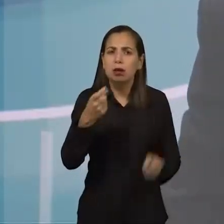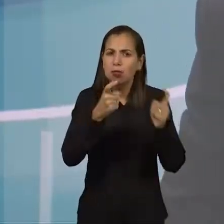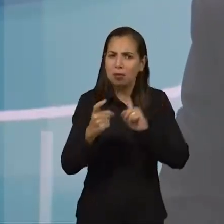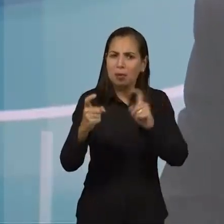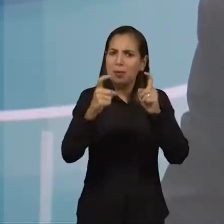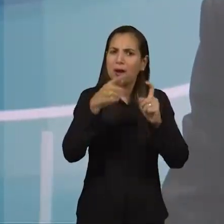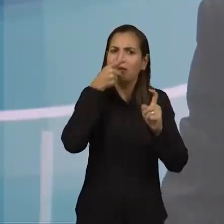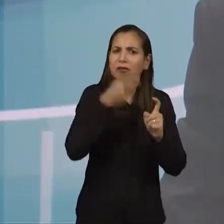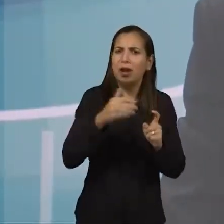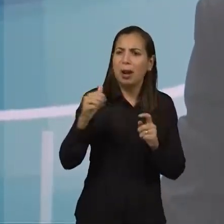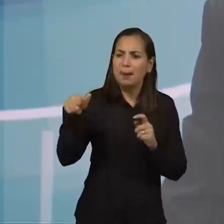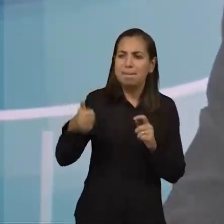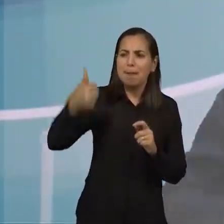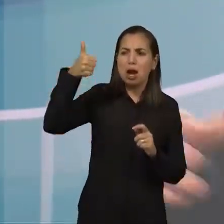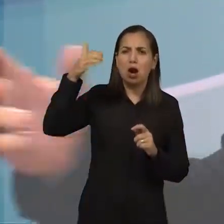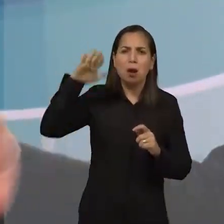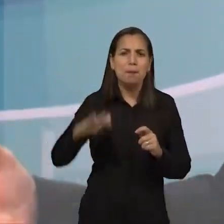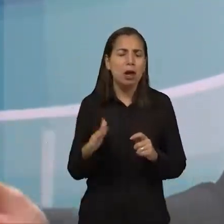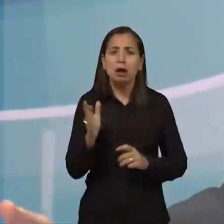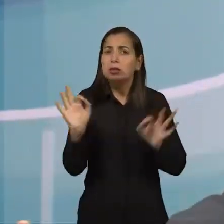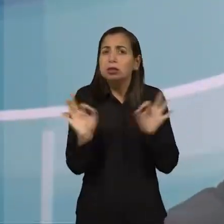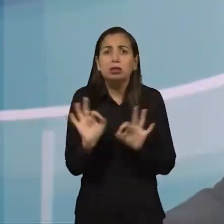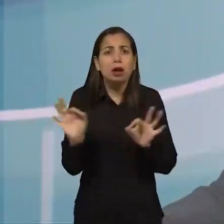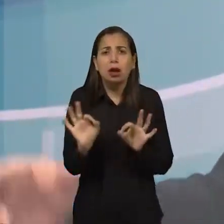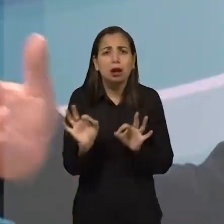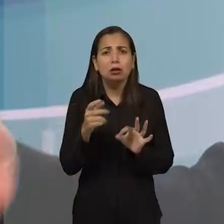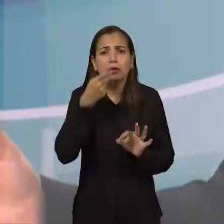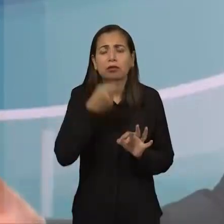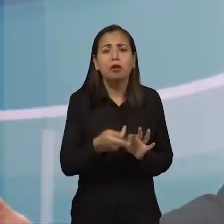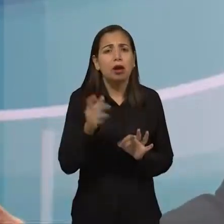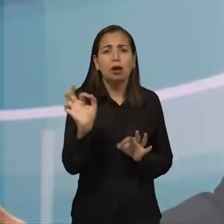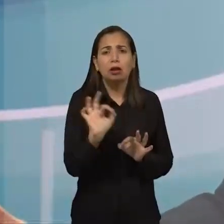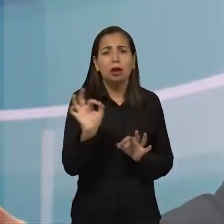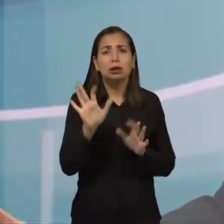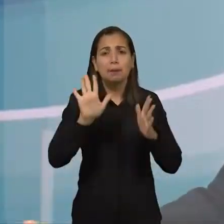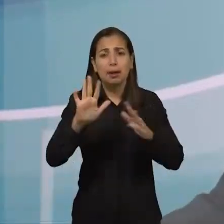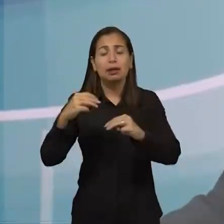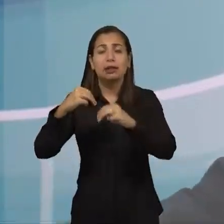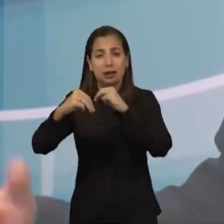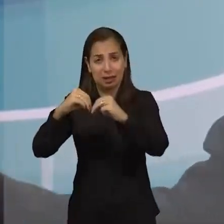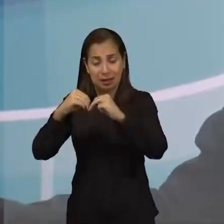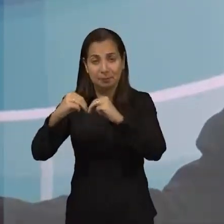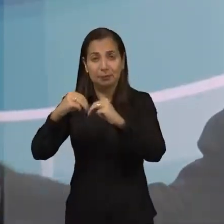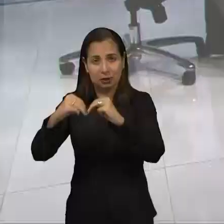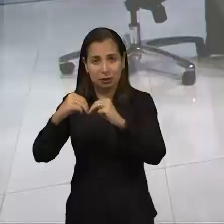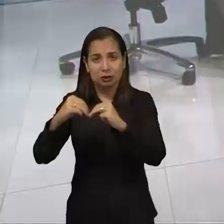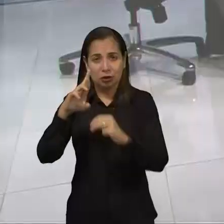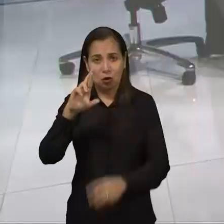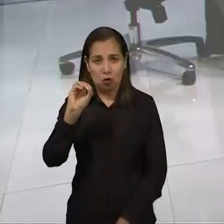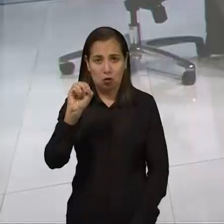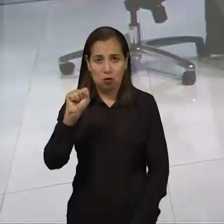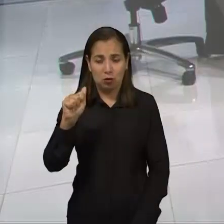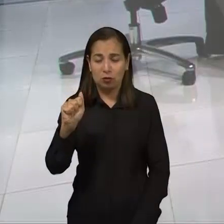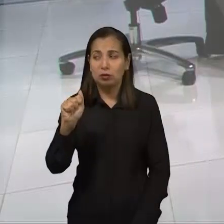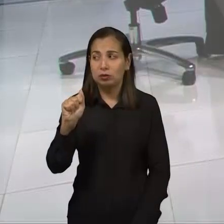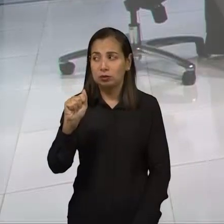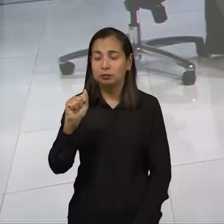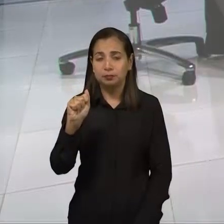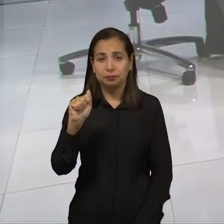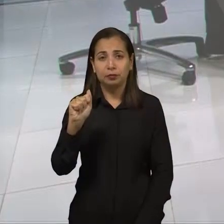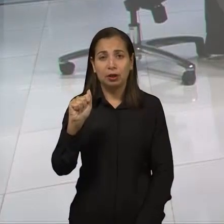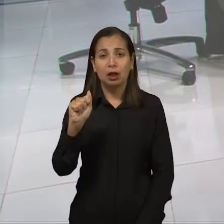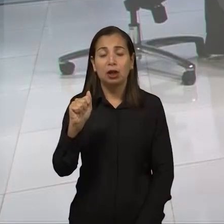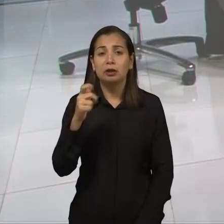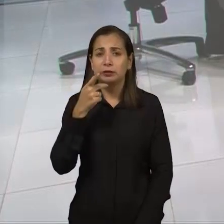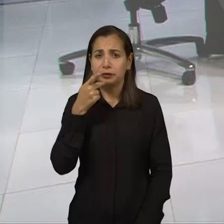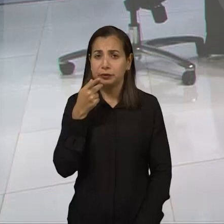se o presidente era mais ou menos. A ministra a ministra pode ser mais, mas também não pode ser menos. Mas o ministro Mendes disse isso. A ministra Rosa